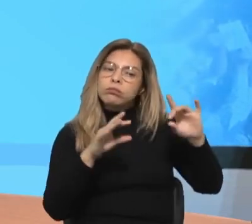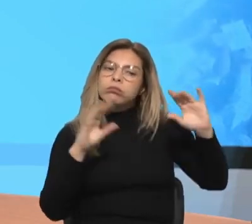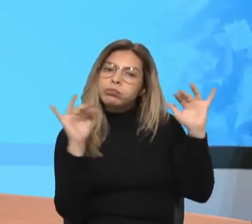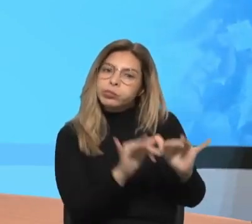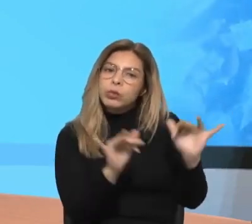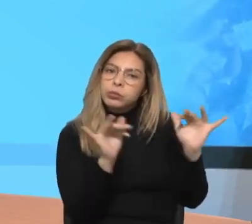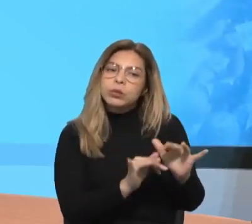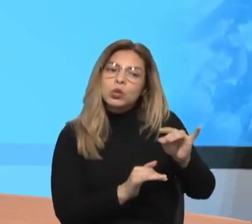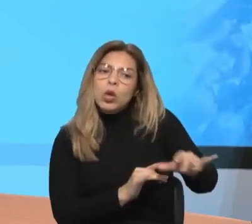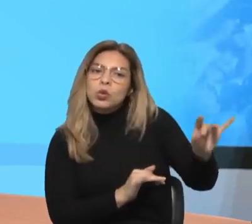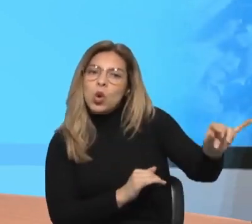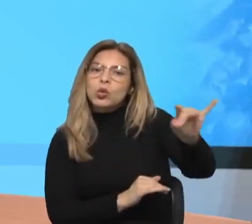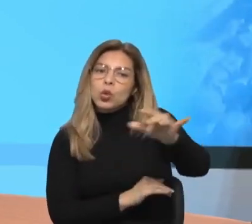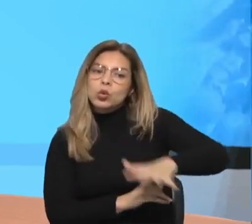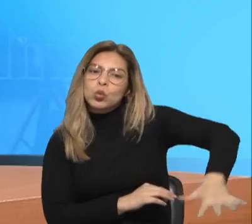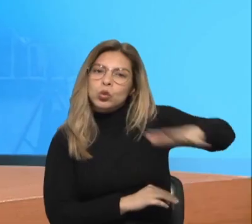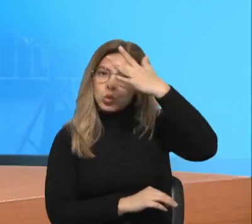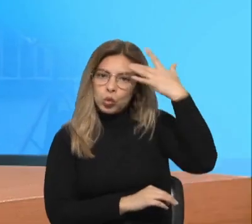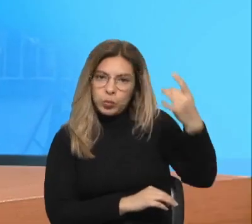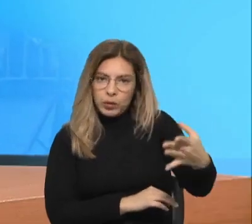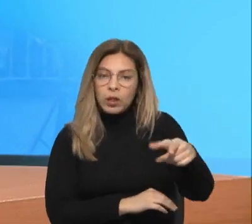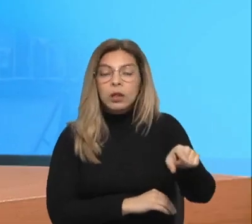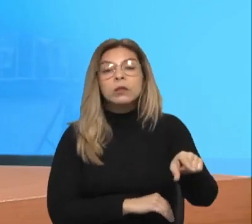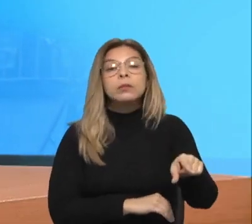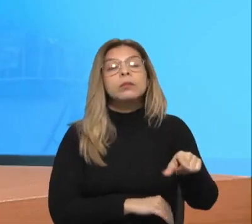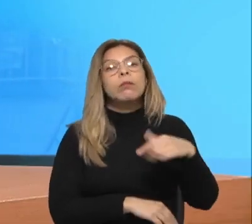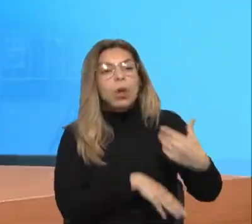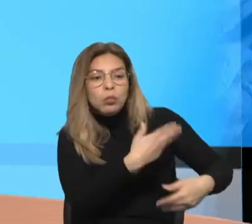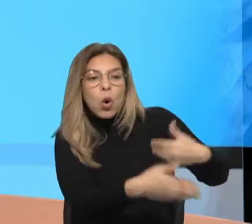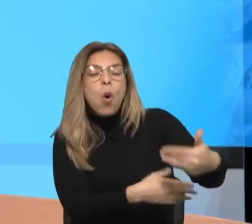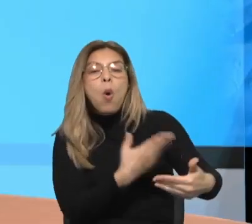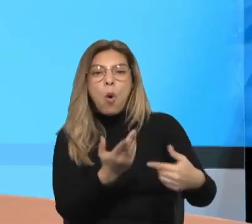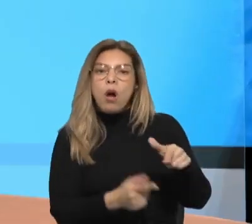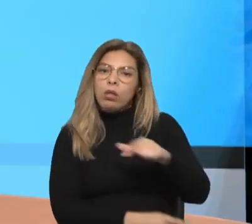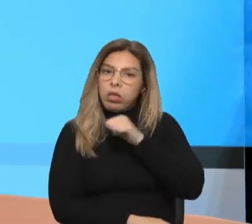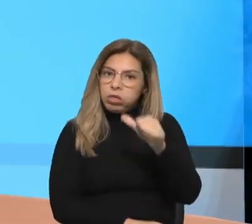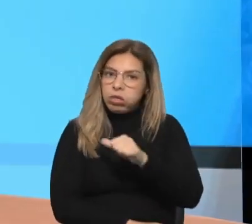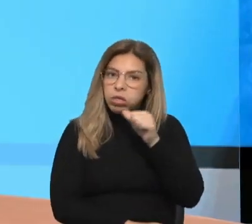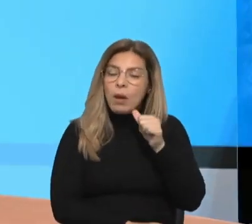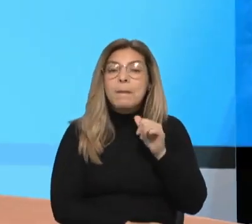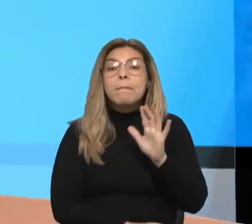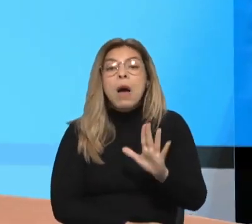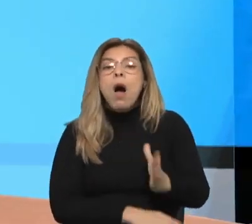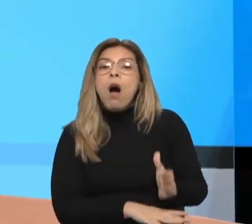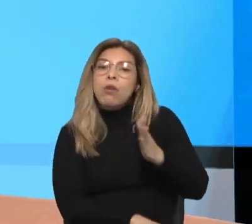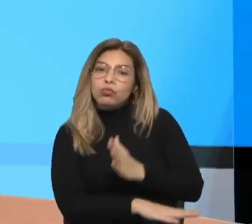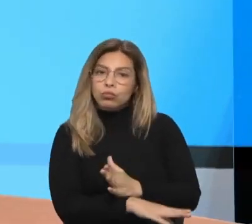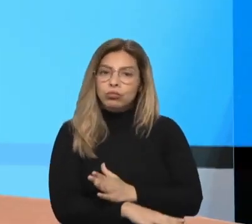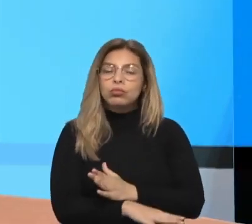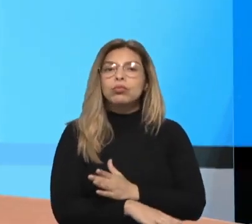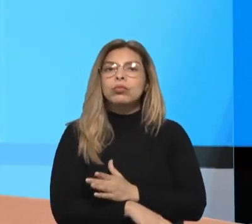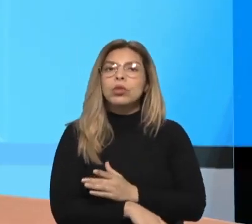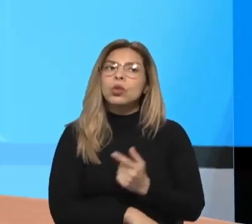Diocese. Um plano que está de facto em curso na Diocese de Setúbal e que antes de nós continuarmos a falar